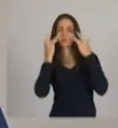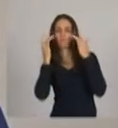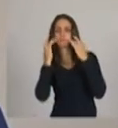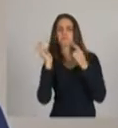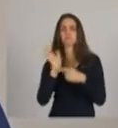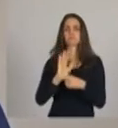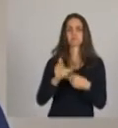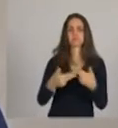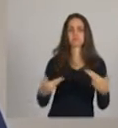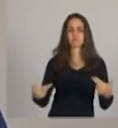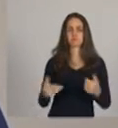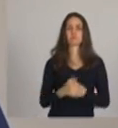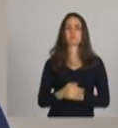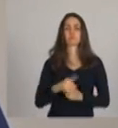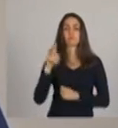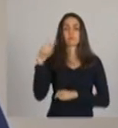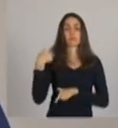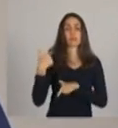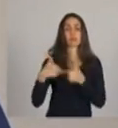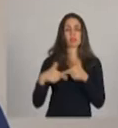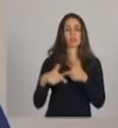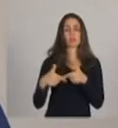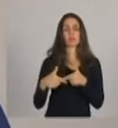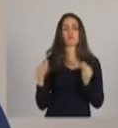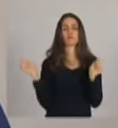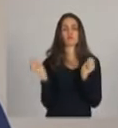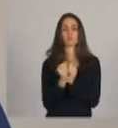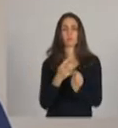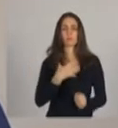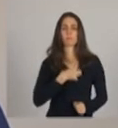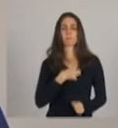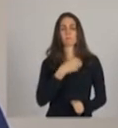o Joãozinho da Gomeia, um baiano